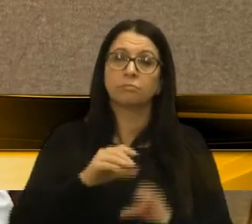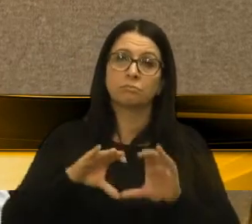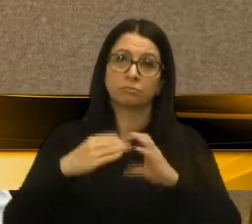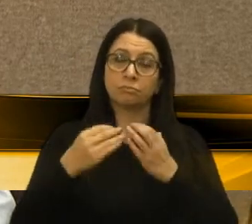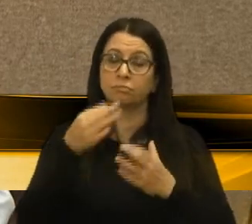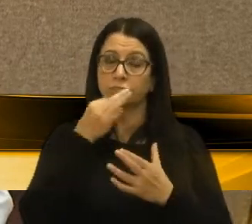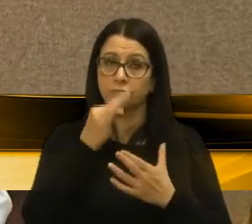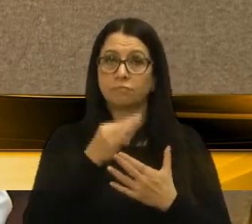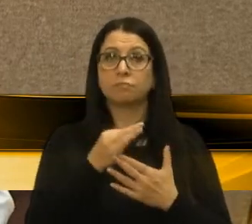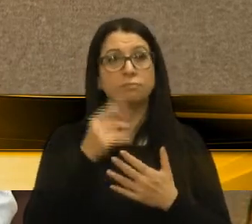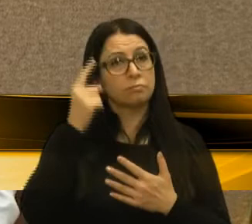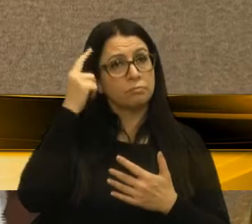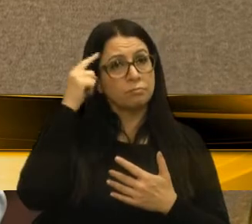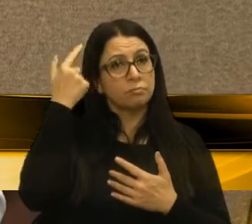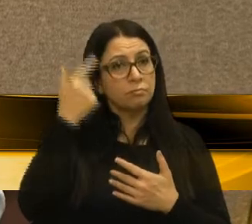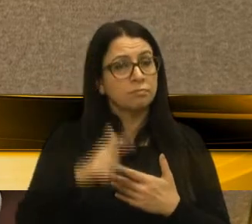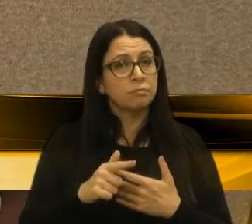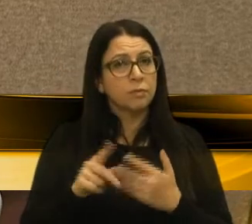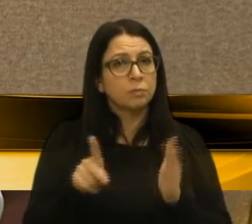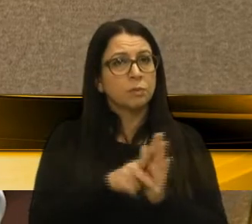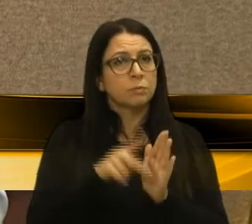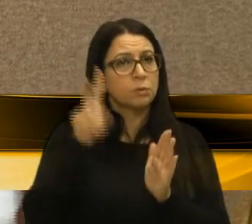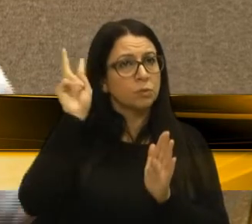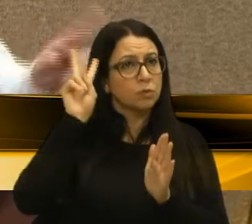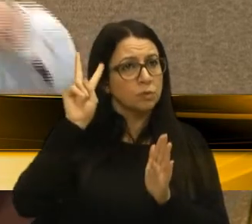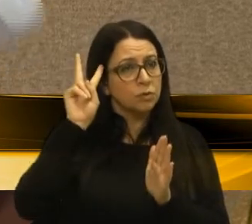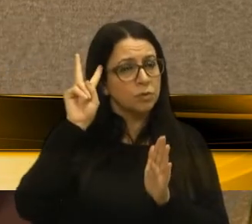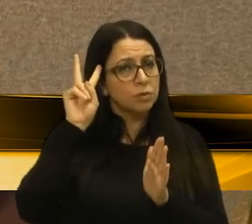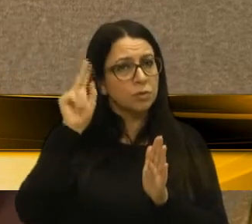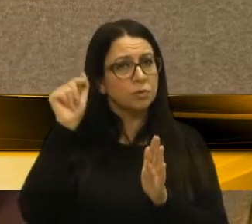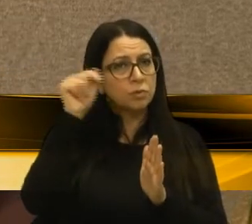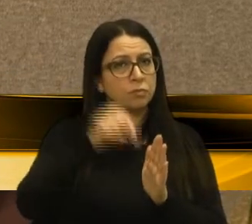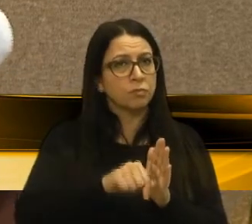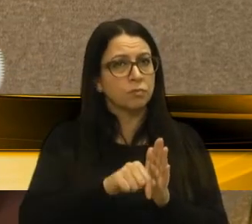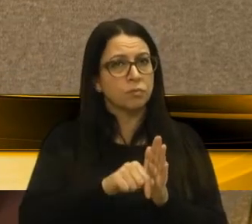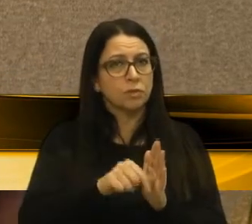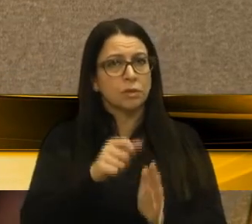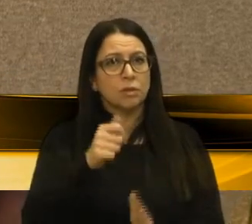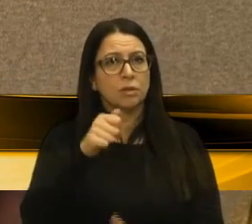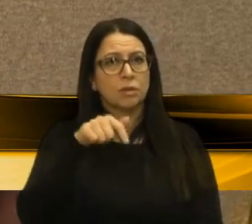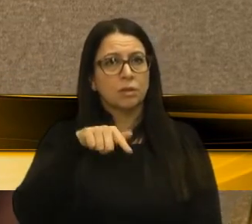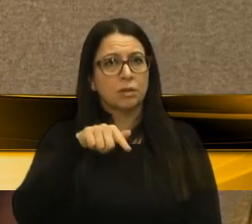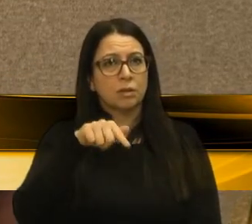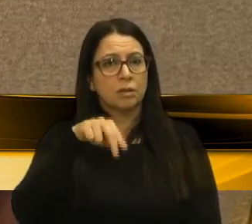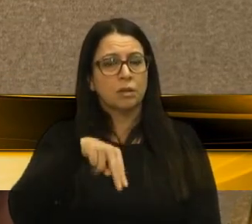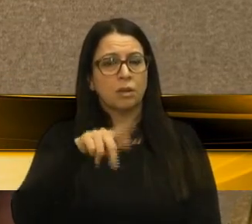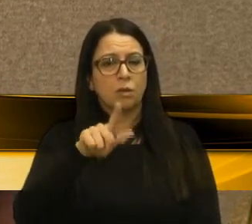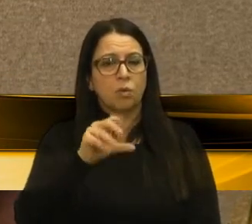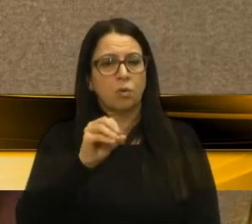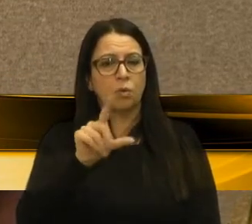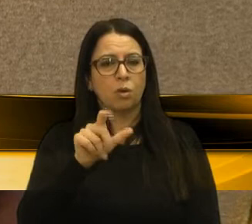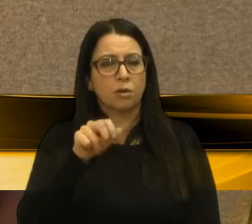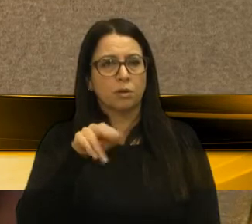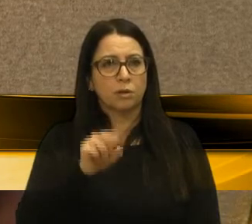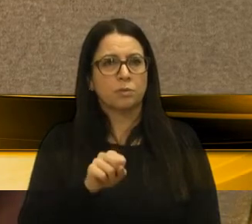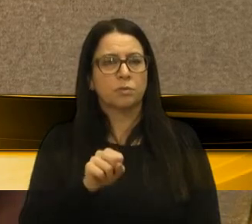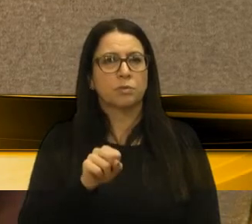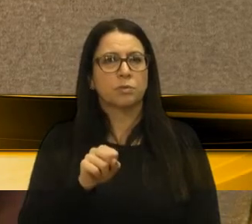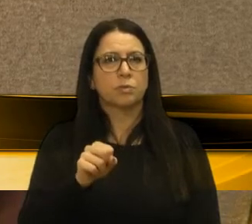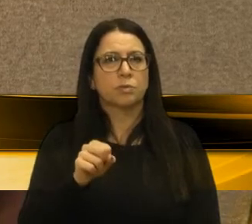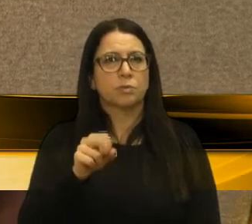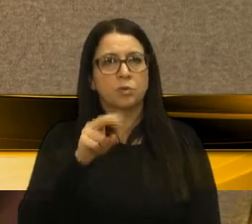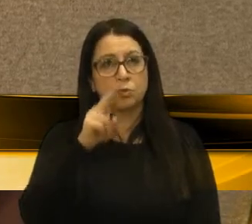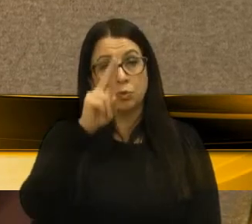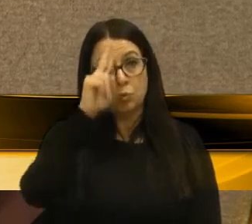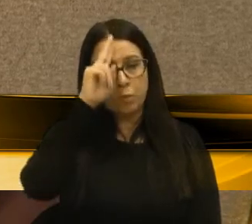do Sul repense a sua própria história. E quando vem aqui os angolanos agora, os senegaleses, os